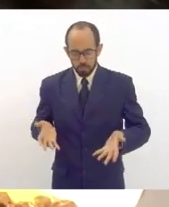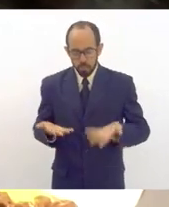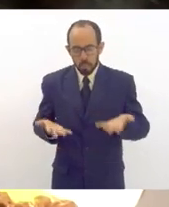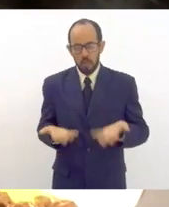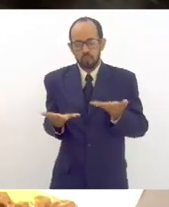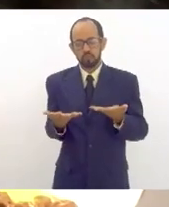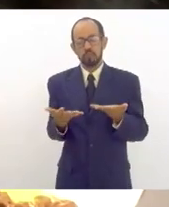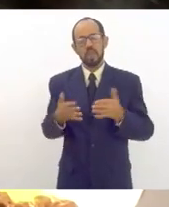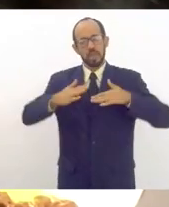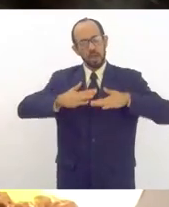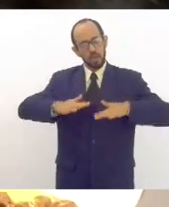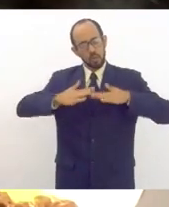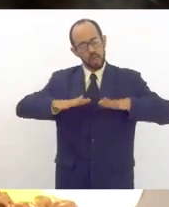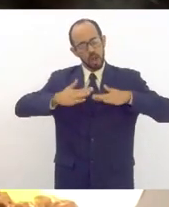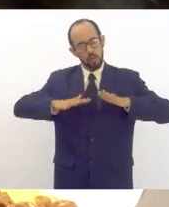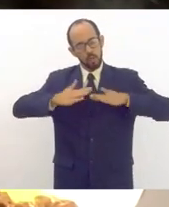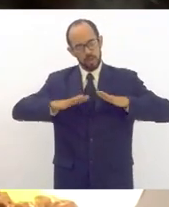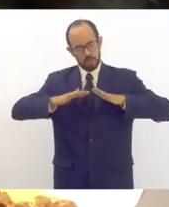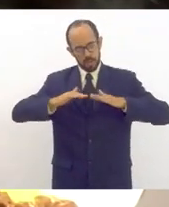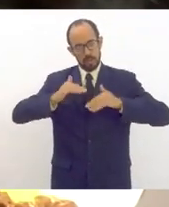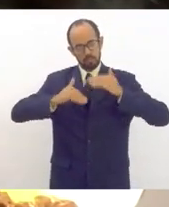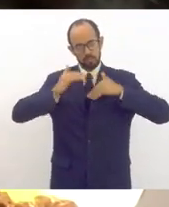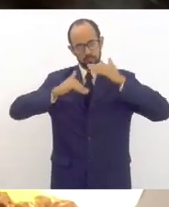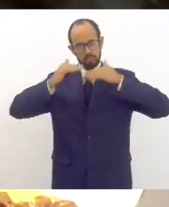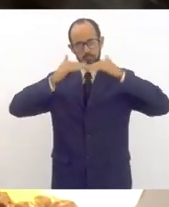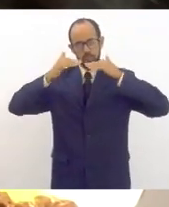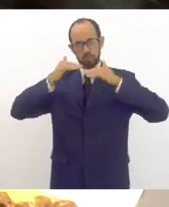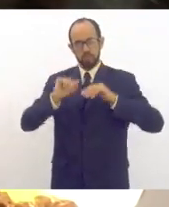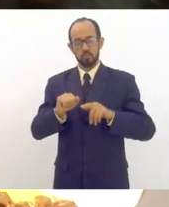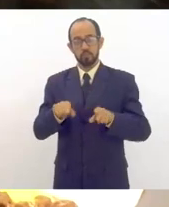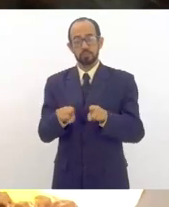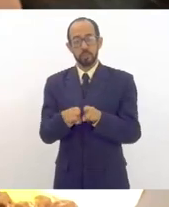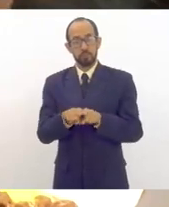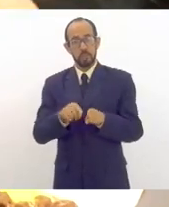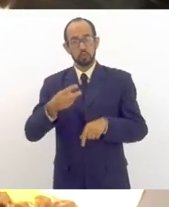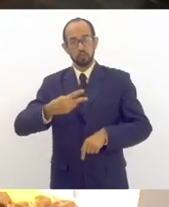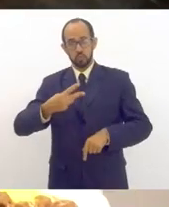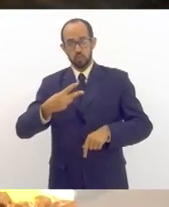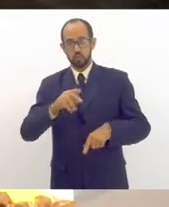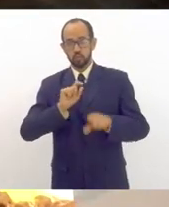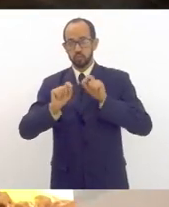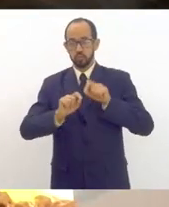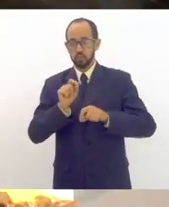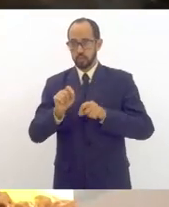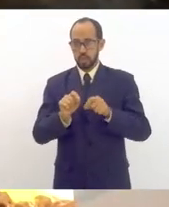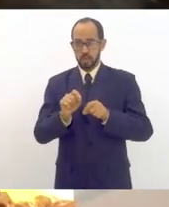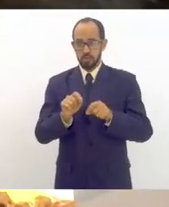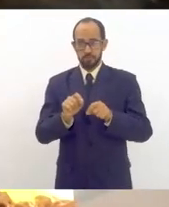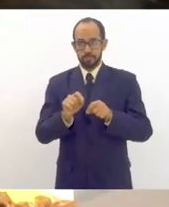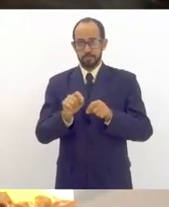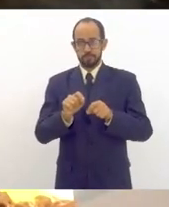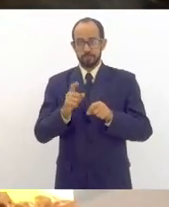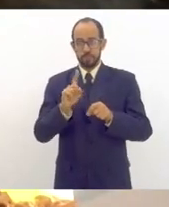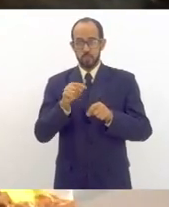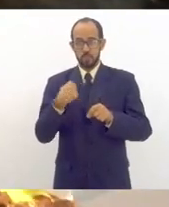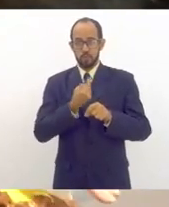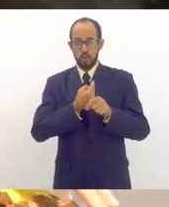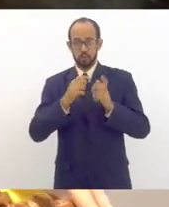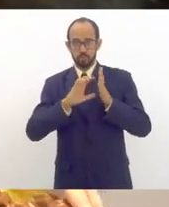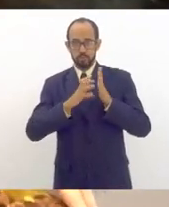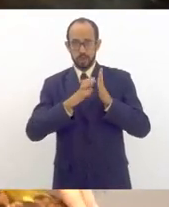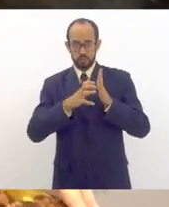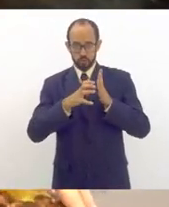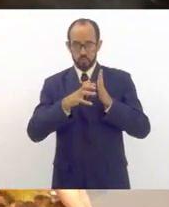com serenidade e construção de pontes. E o segundo, não fugindo ao tema compromisso do nosso partido, o PDT, que é